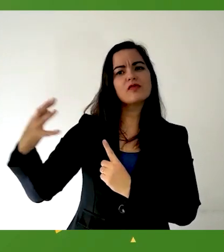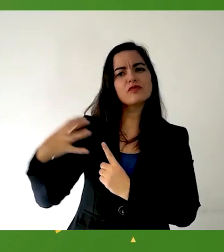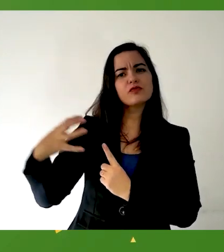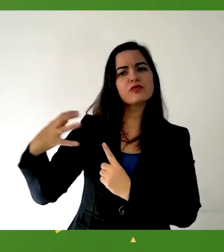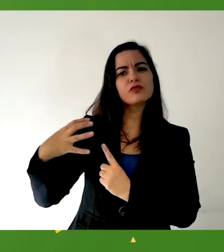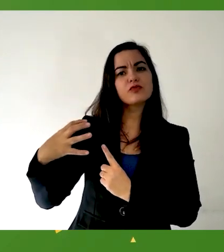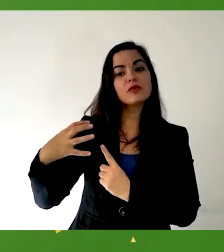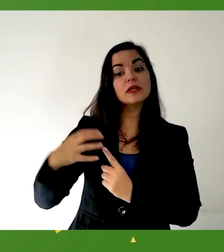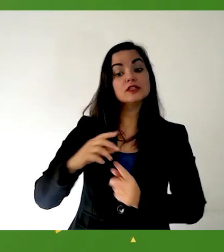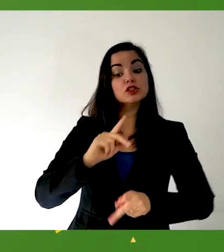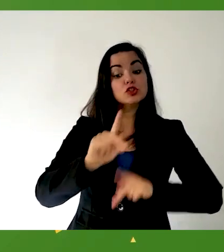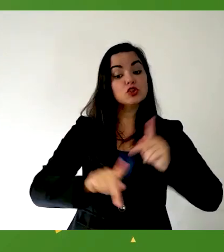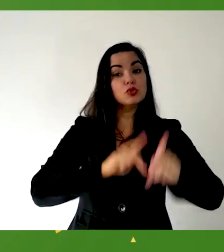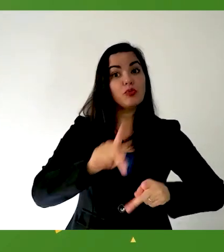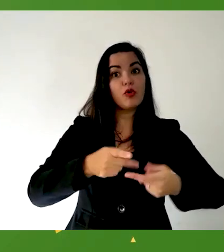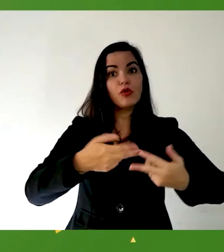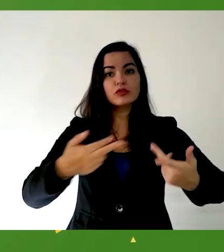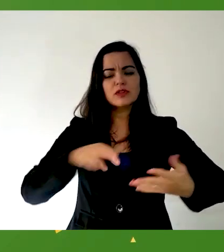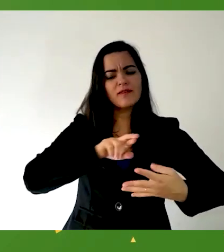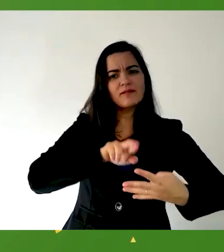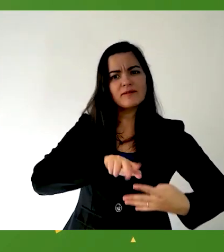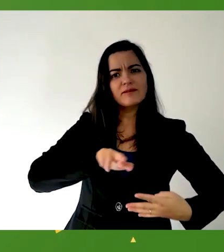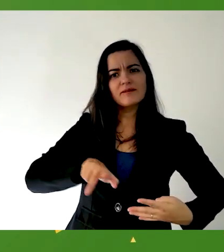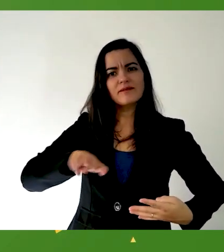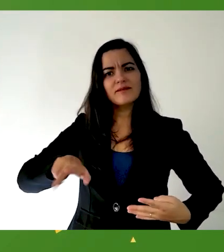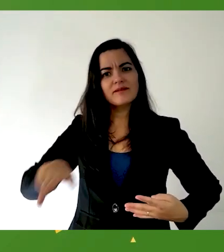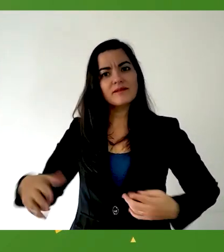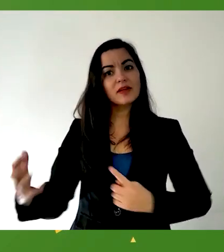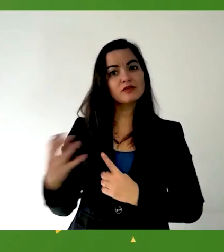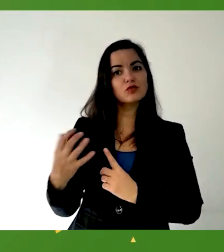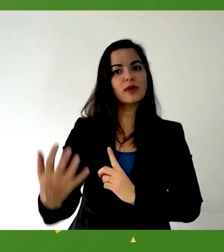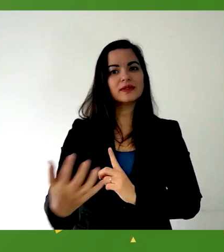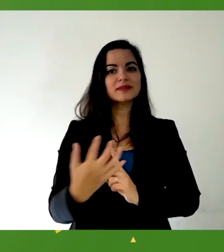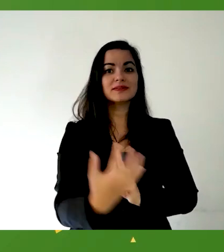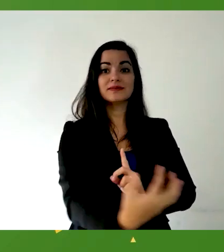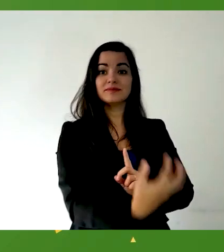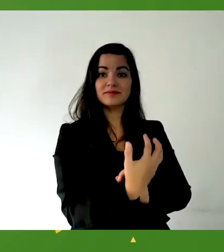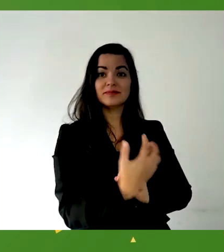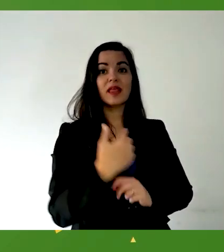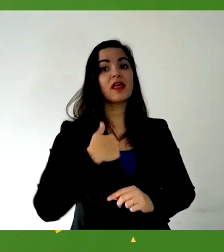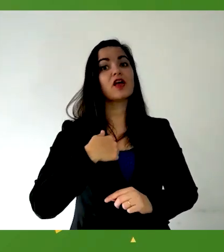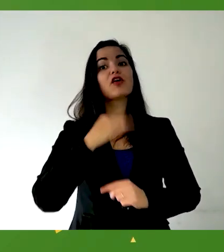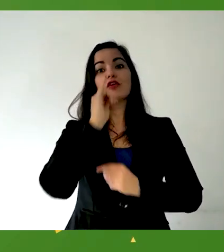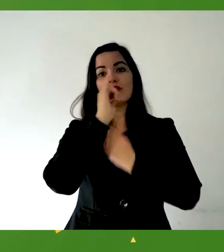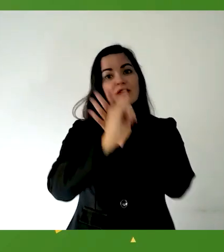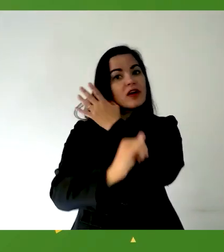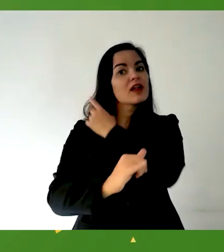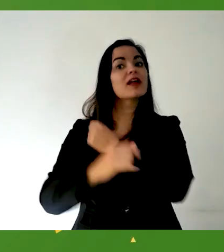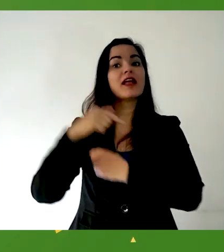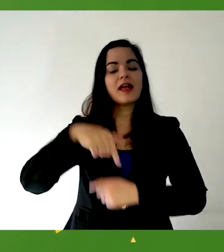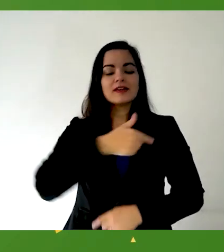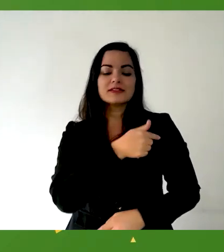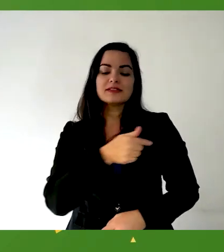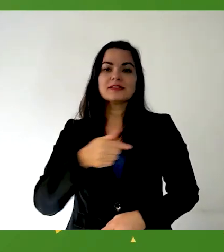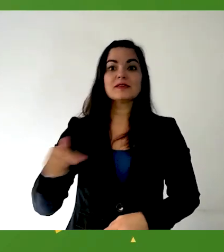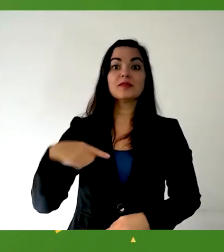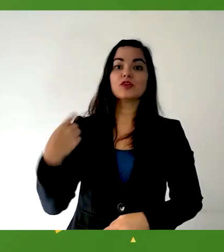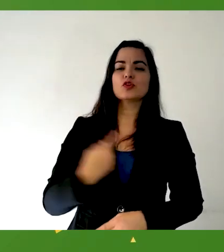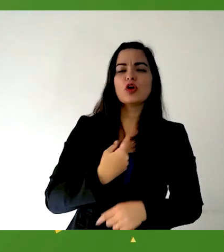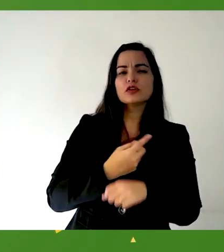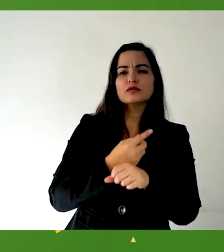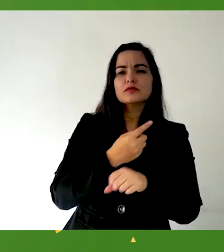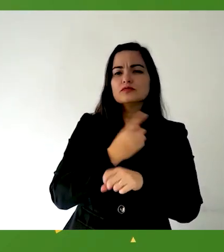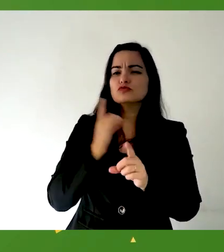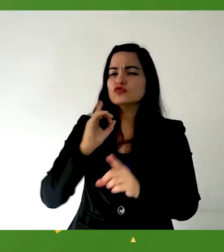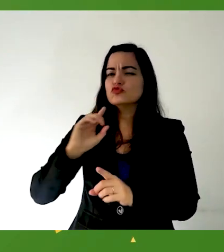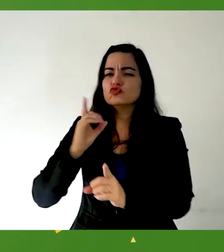de diferentes etnias. Bom, eu já te disse que ao longo da semana vamos explorar